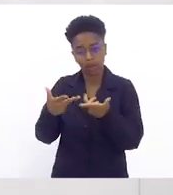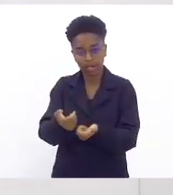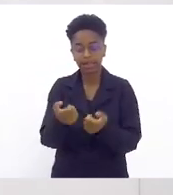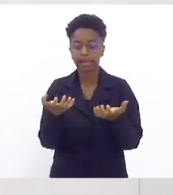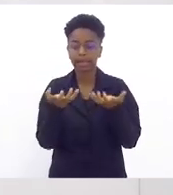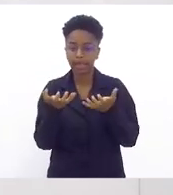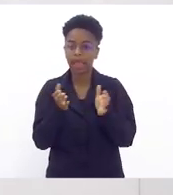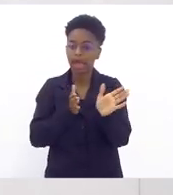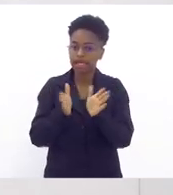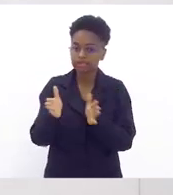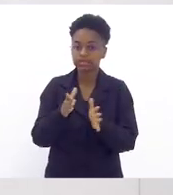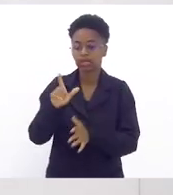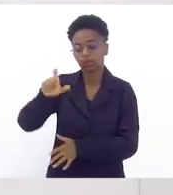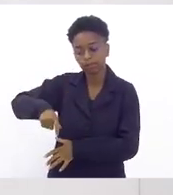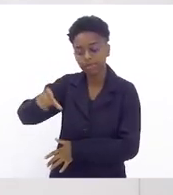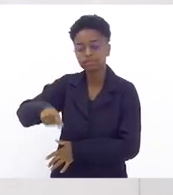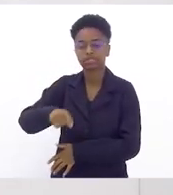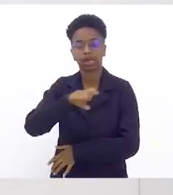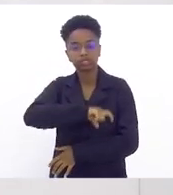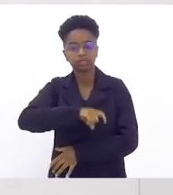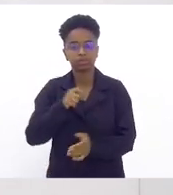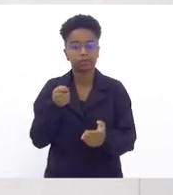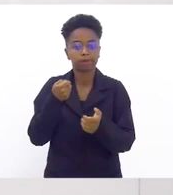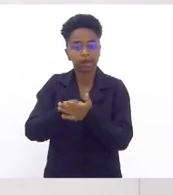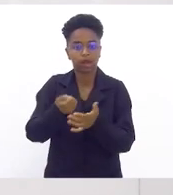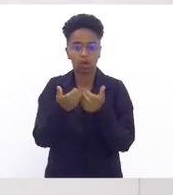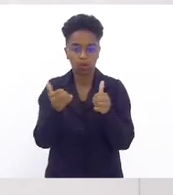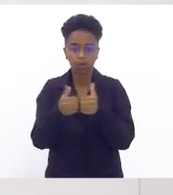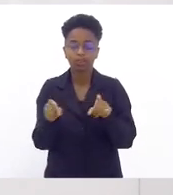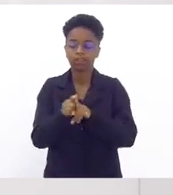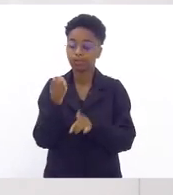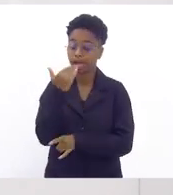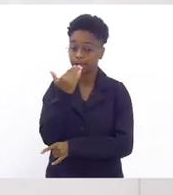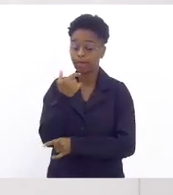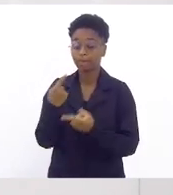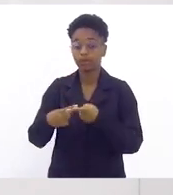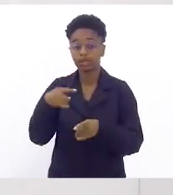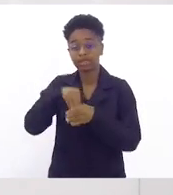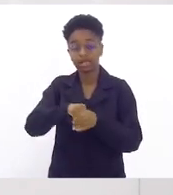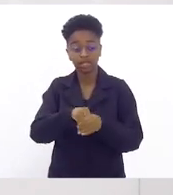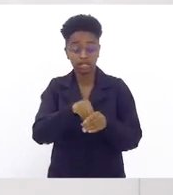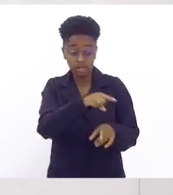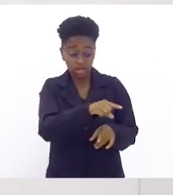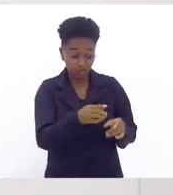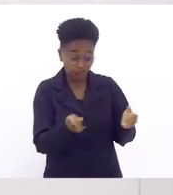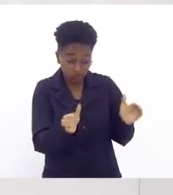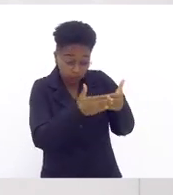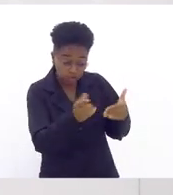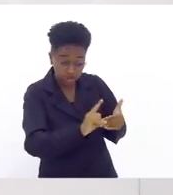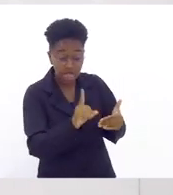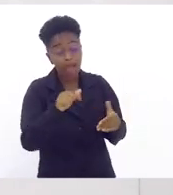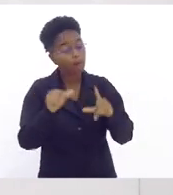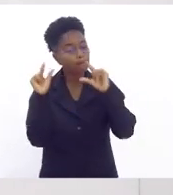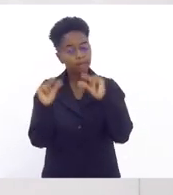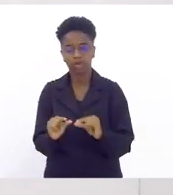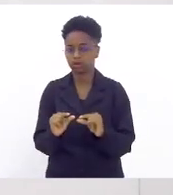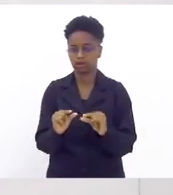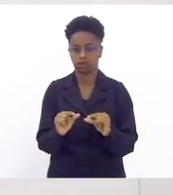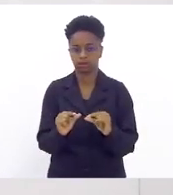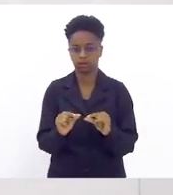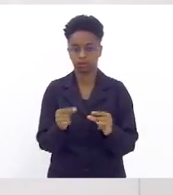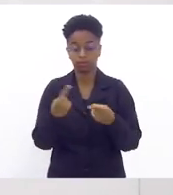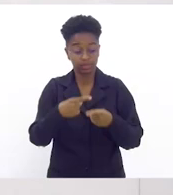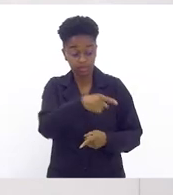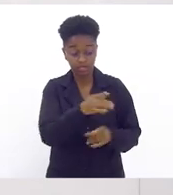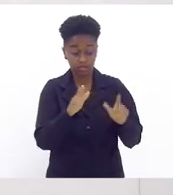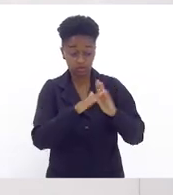acesso ao passe livre a gente quer acesso à alimentação porque a Martins para não fechar é o mínimo é o mínimo para uma escola